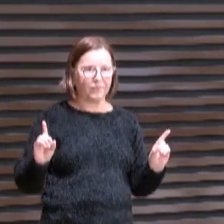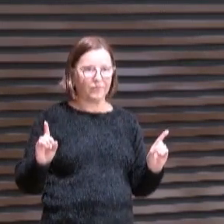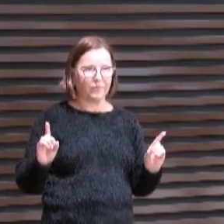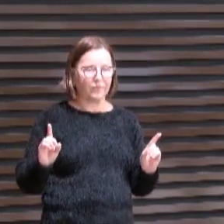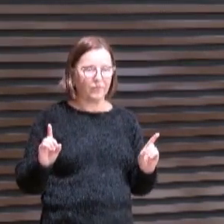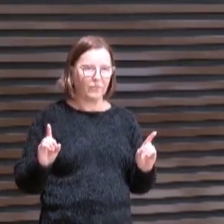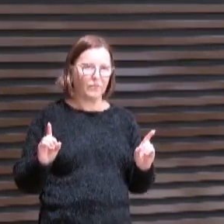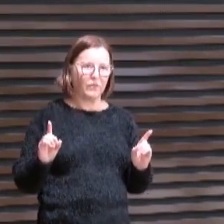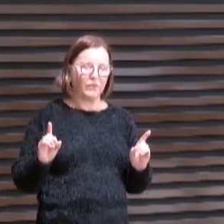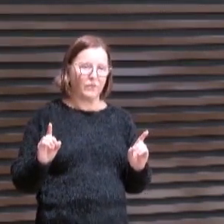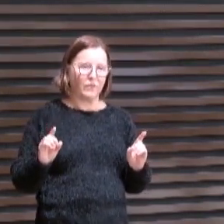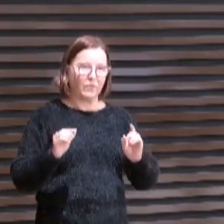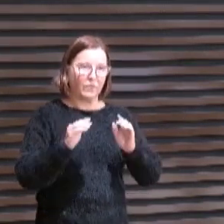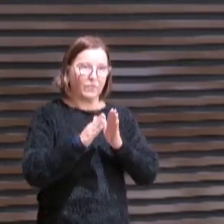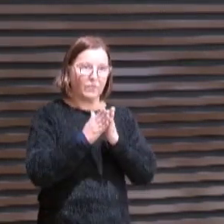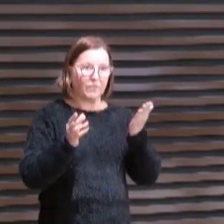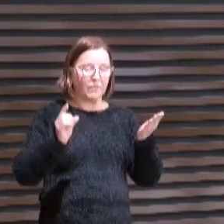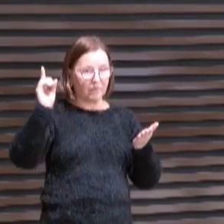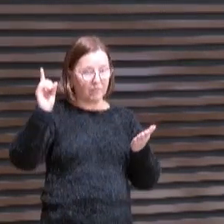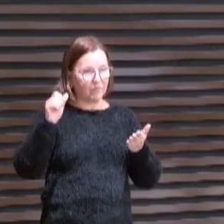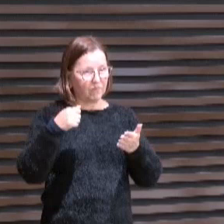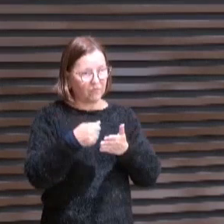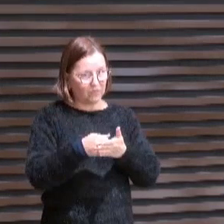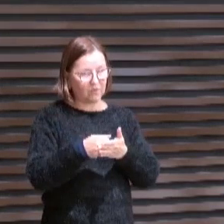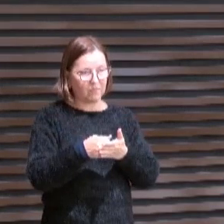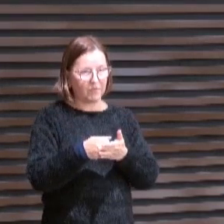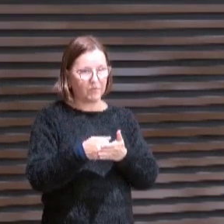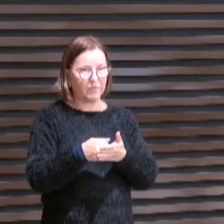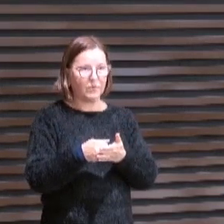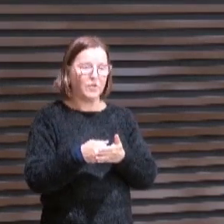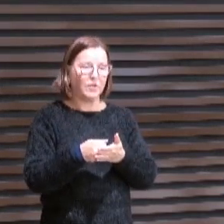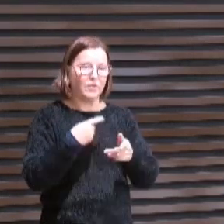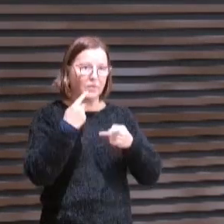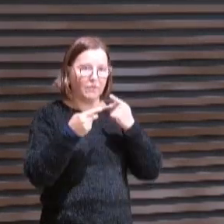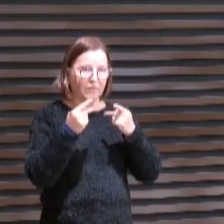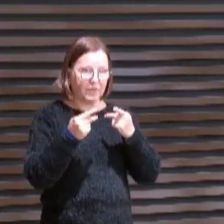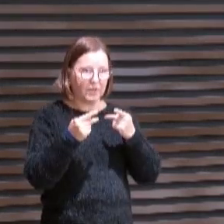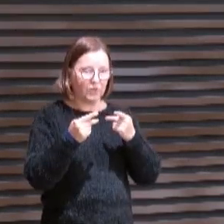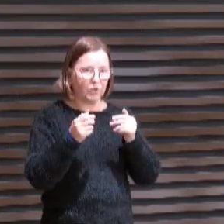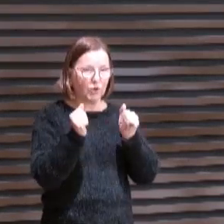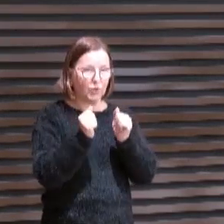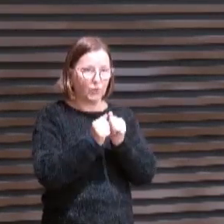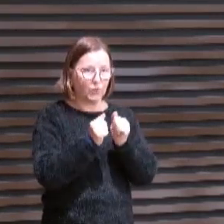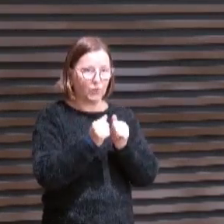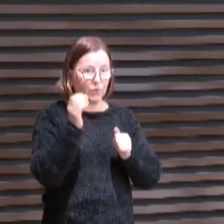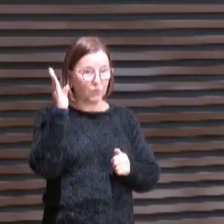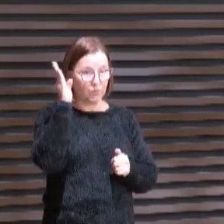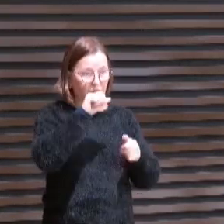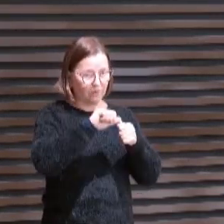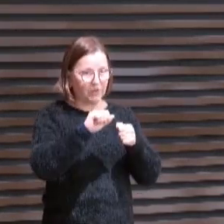cumpriu-se a escritura que diz: com malfeitores foi contado. Você está vendo que ele está